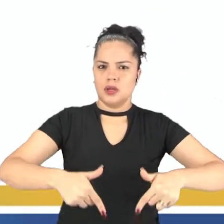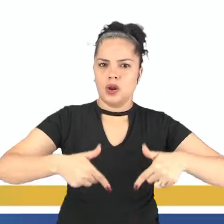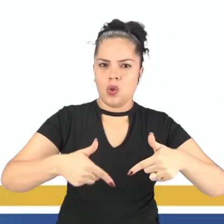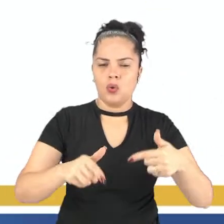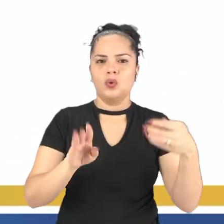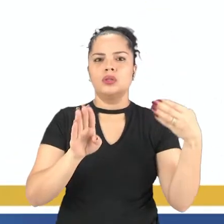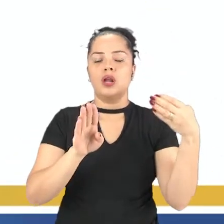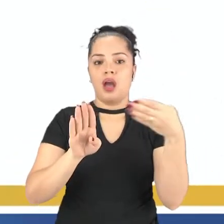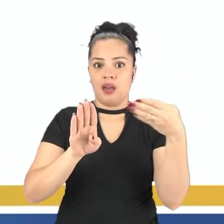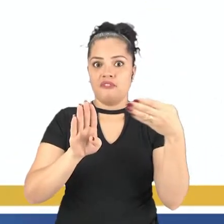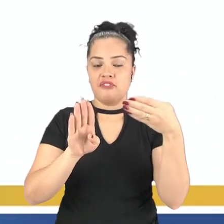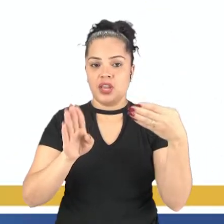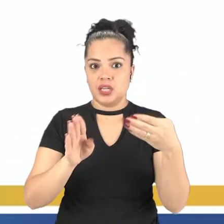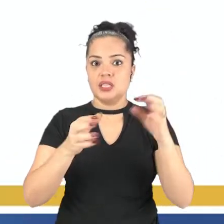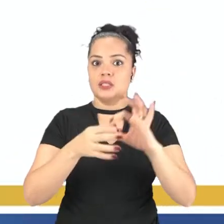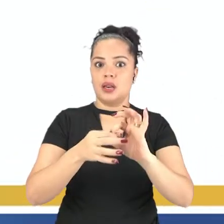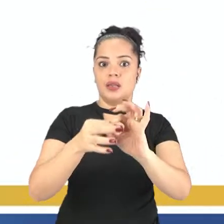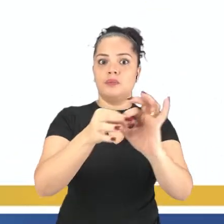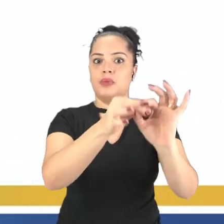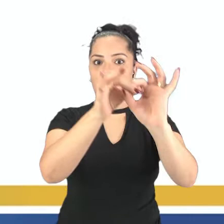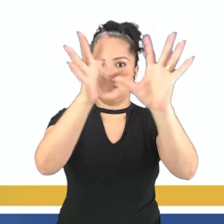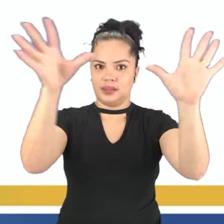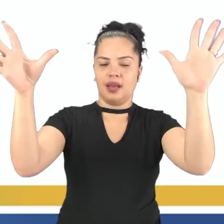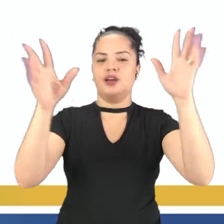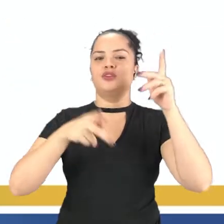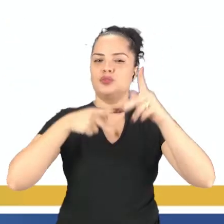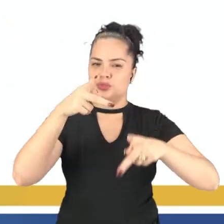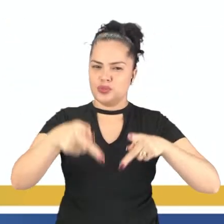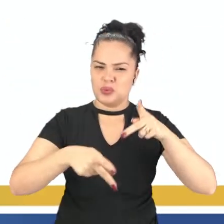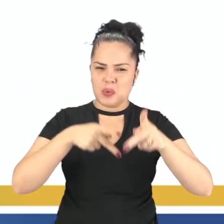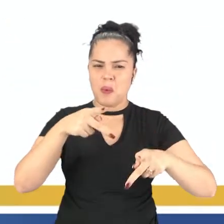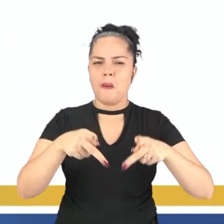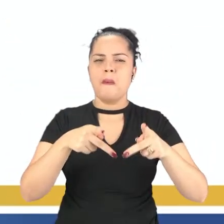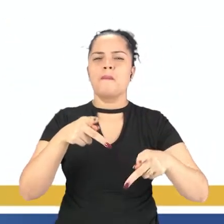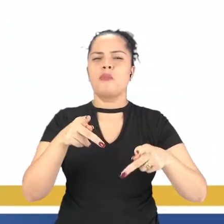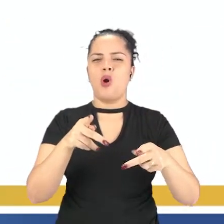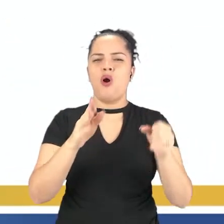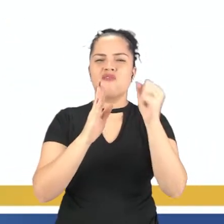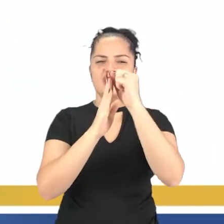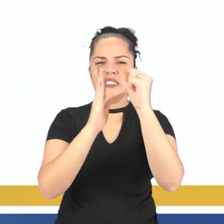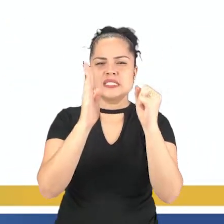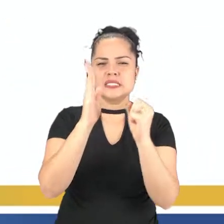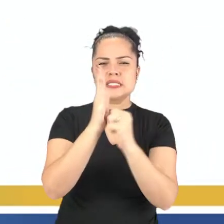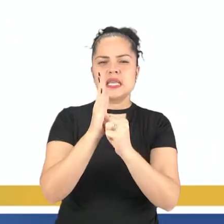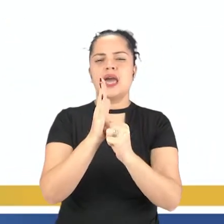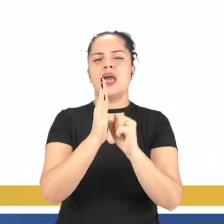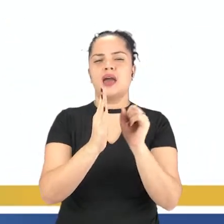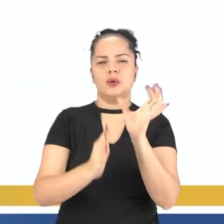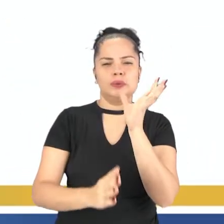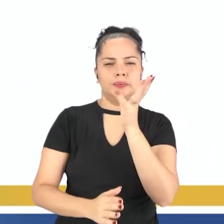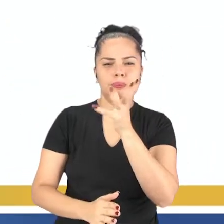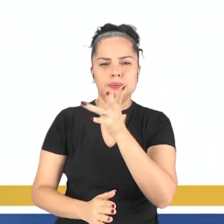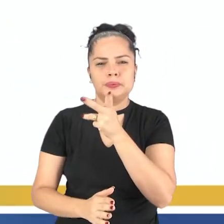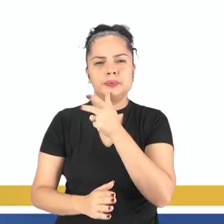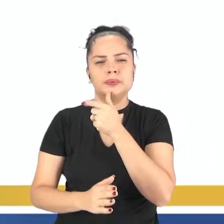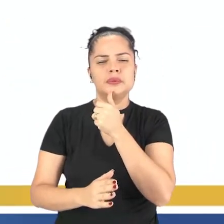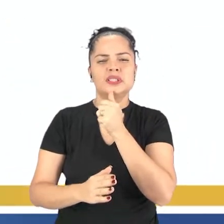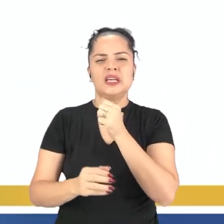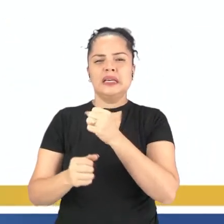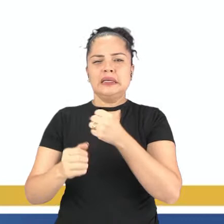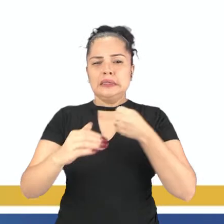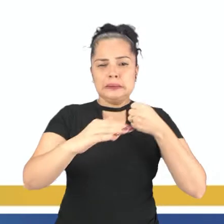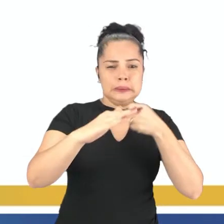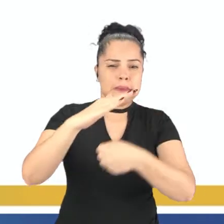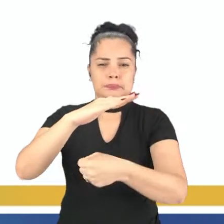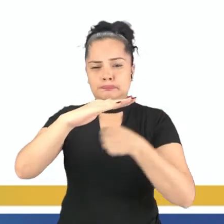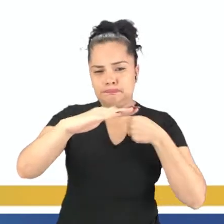à liberdade e autonomia de um povo que durante mais de 3 séculos vinha sendo brutalizados, arrancados à força